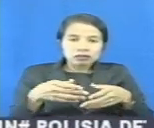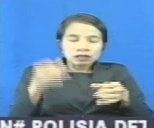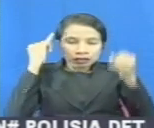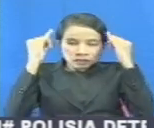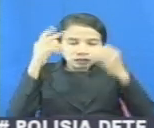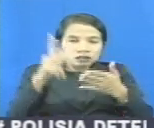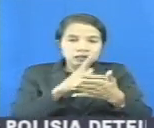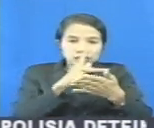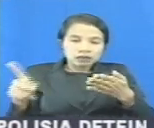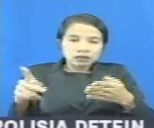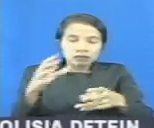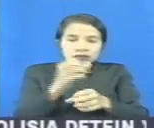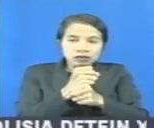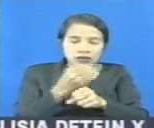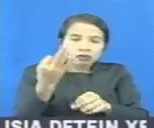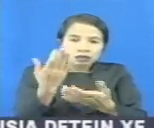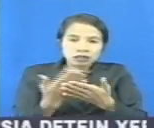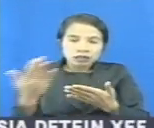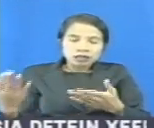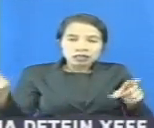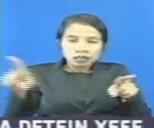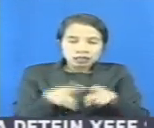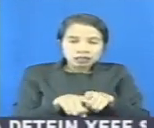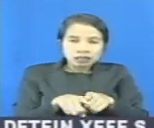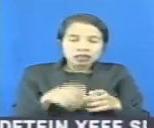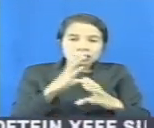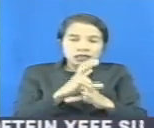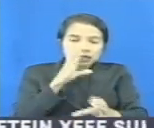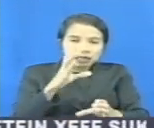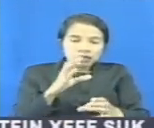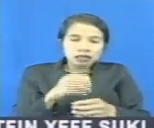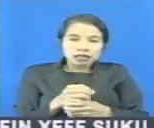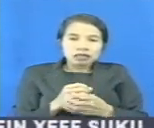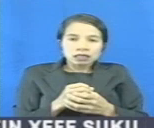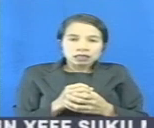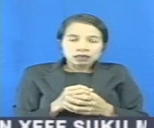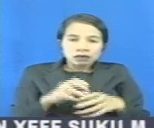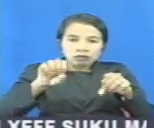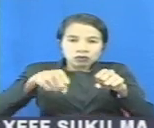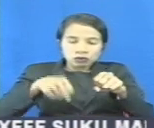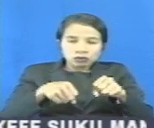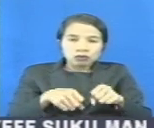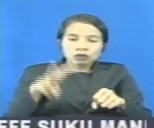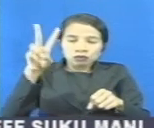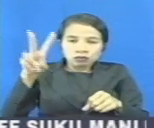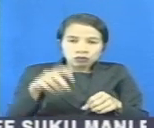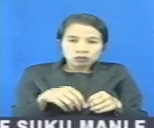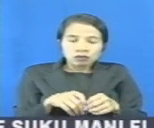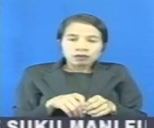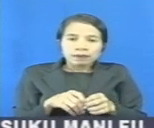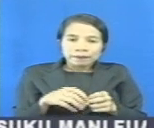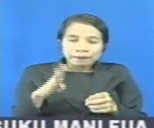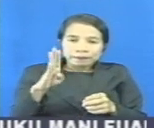Investigação Criminal prende moça sem evidência nessa carreta modelo Triton Ida, motor KLX Rua,